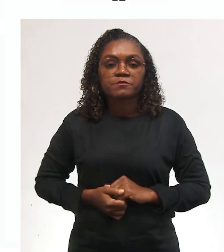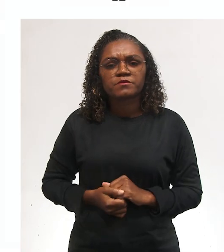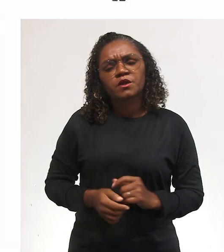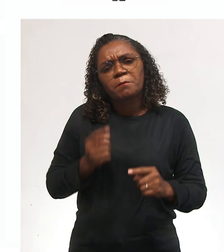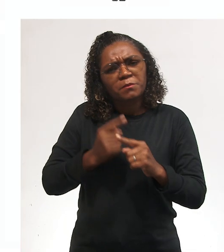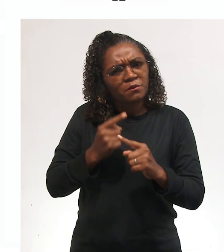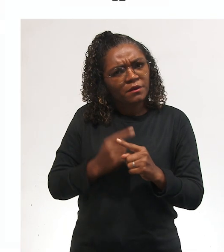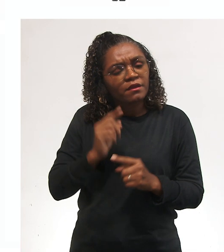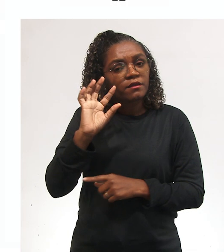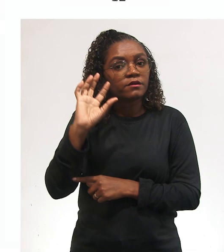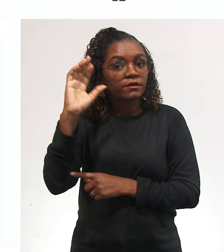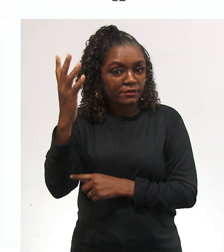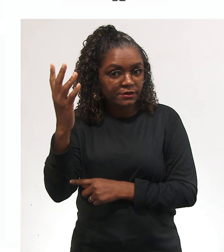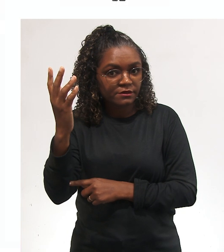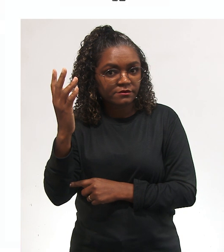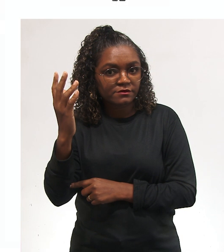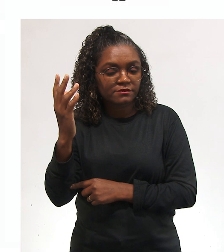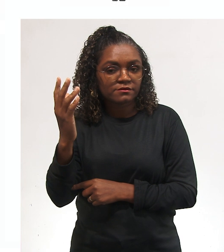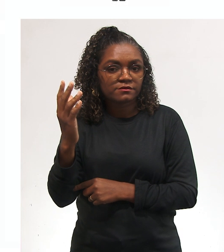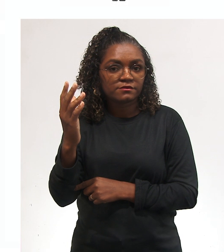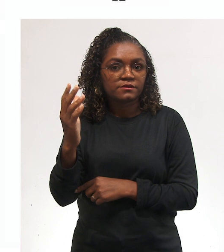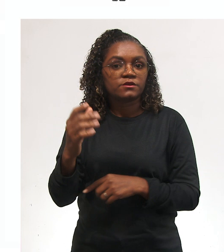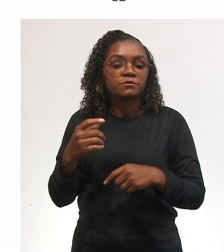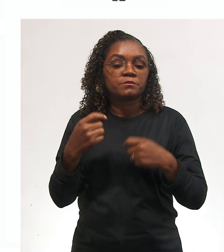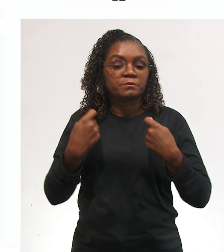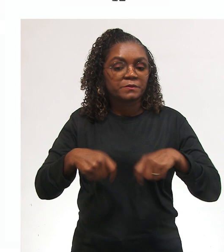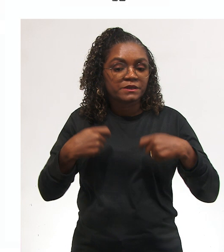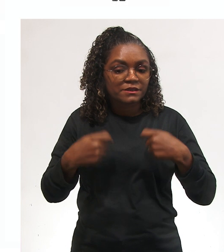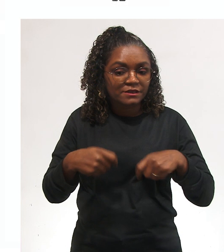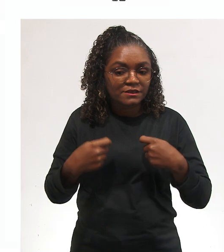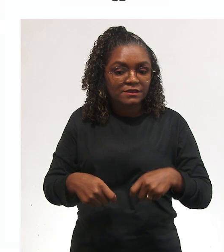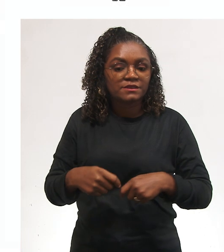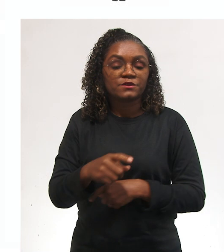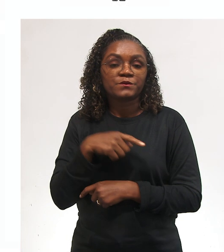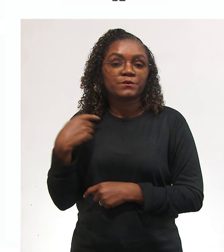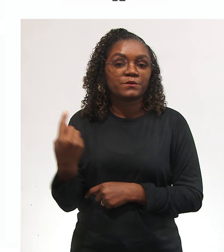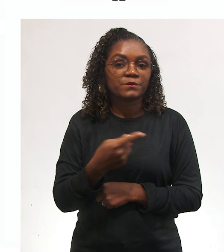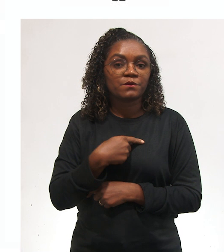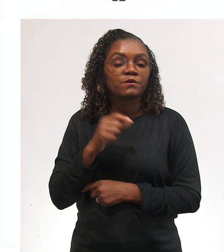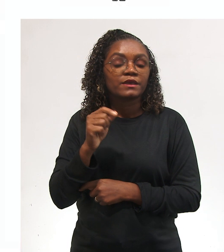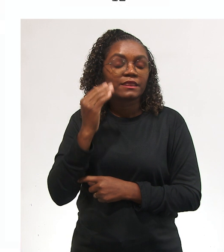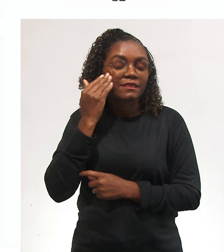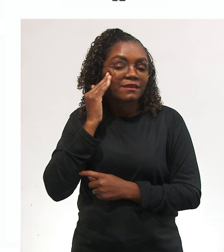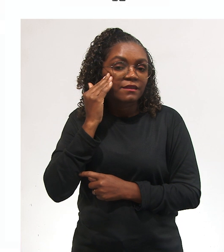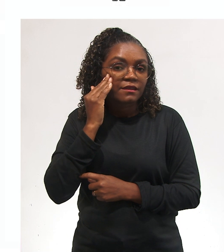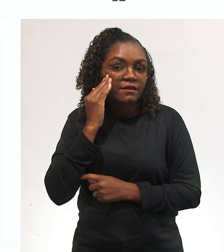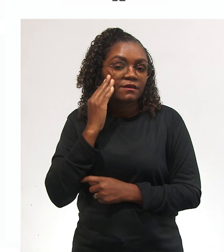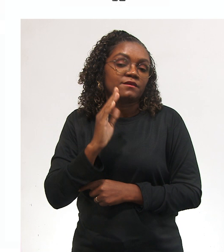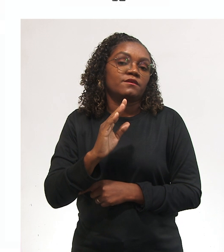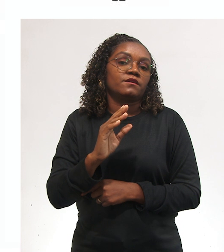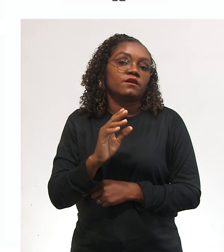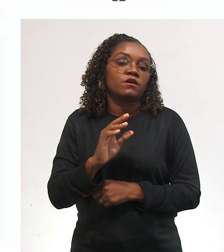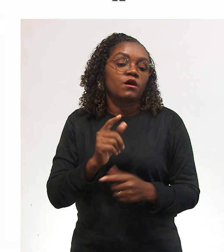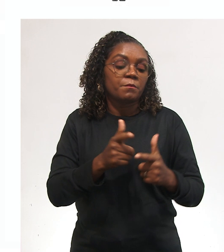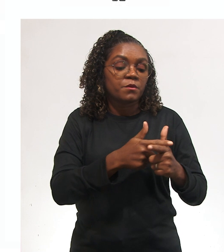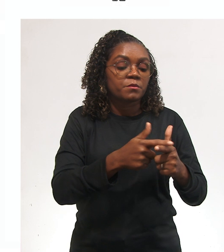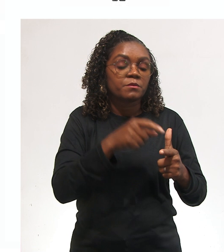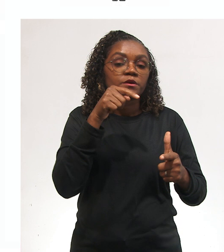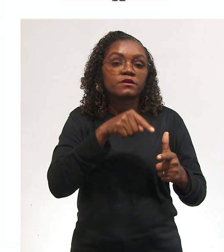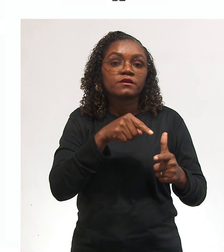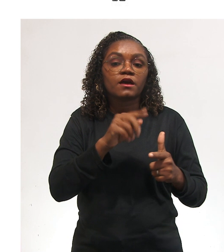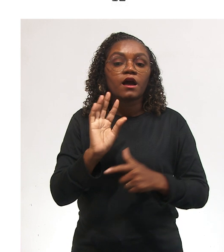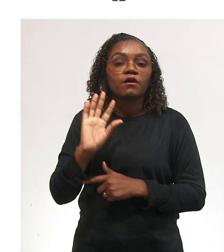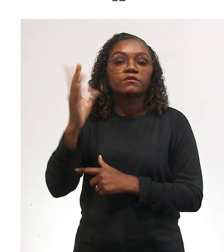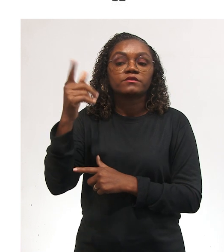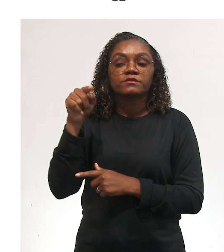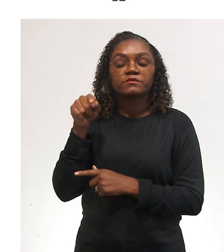pergunta aqui, por que isso acontece, a gente possa entender o efeito que esse